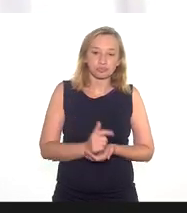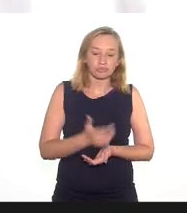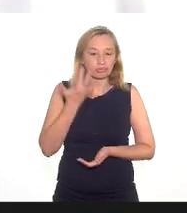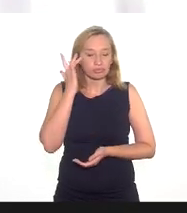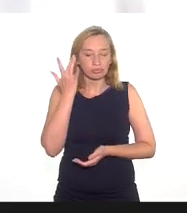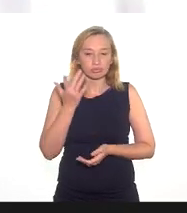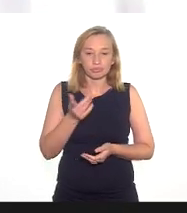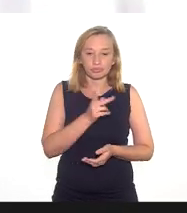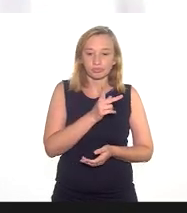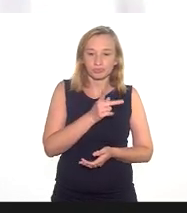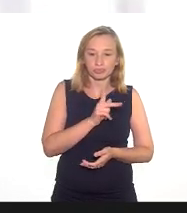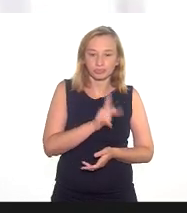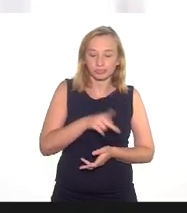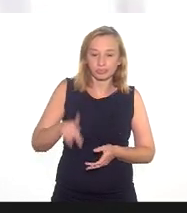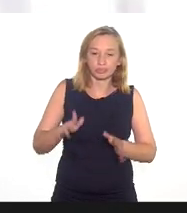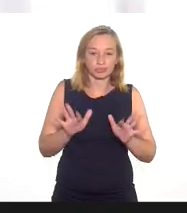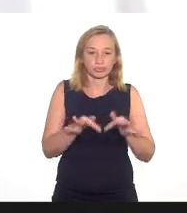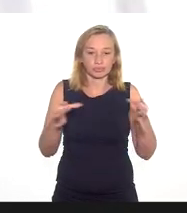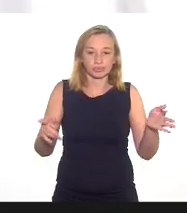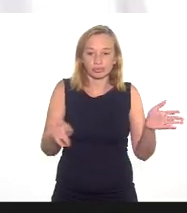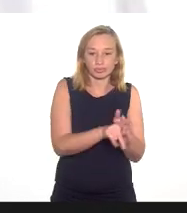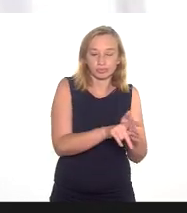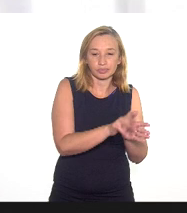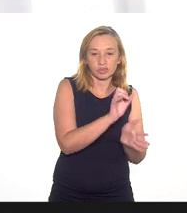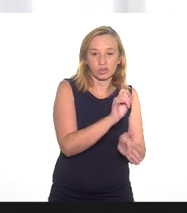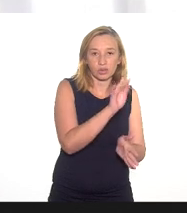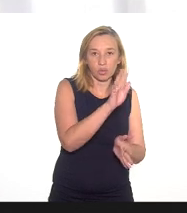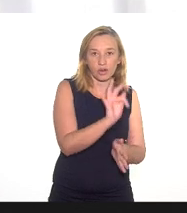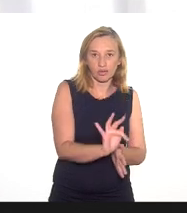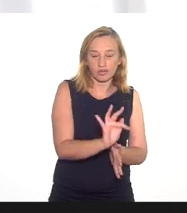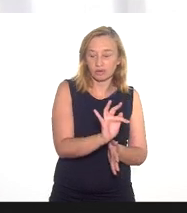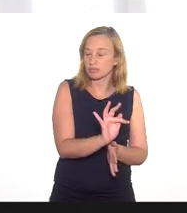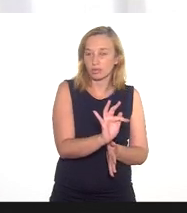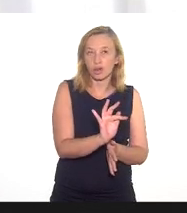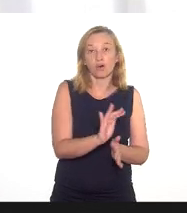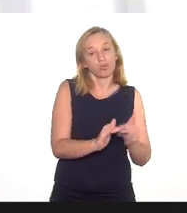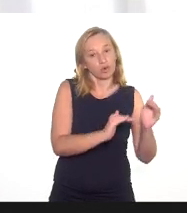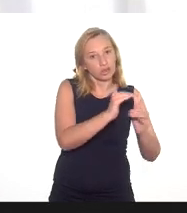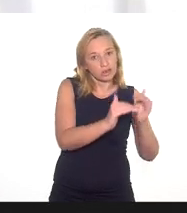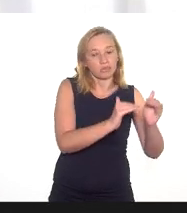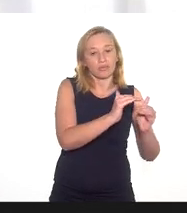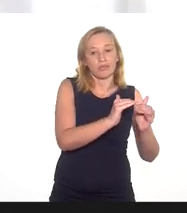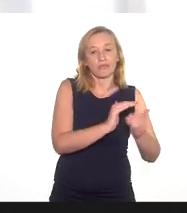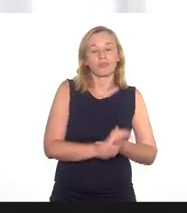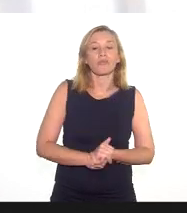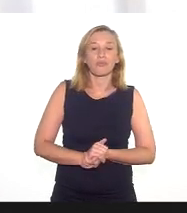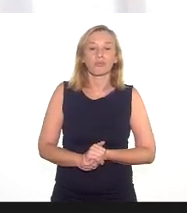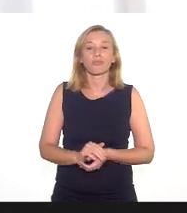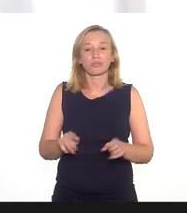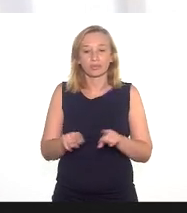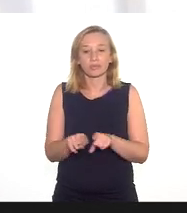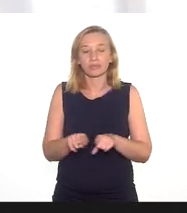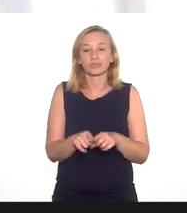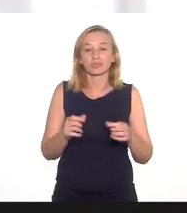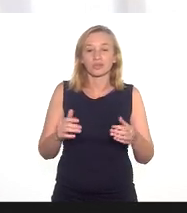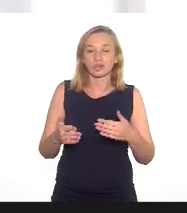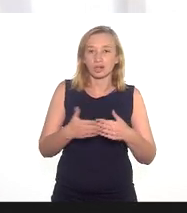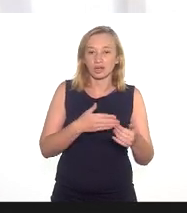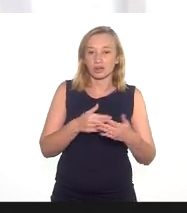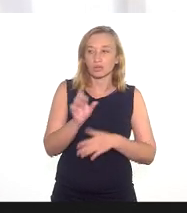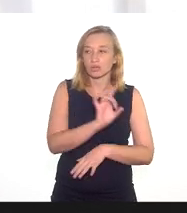que os professores simplesmente vão fazer parte da rede da UENF. Isso é um processo. E que a UENF também tem que fazer a sua